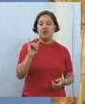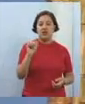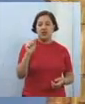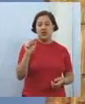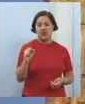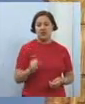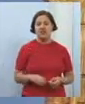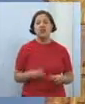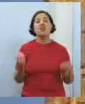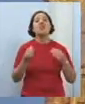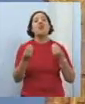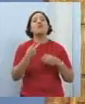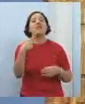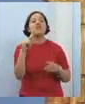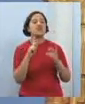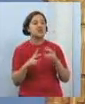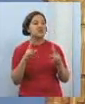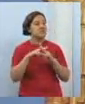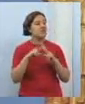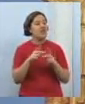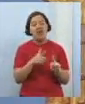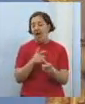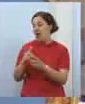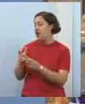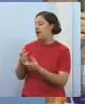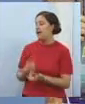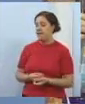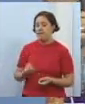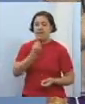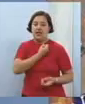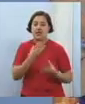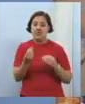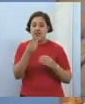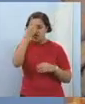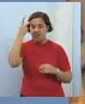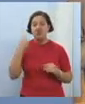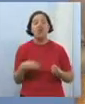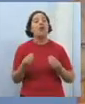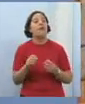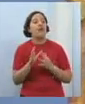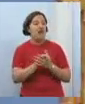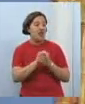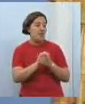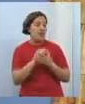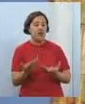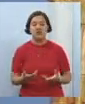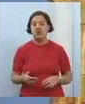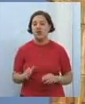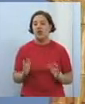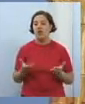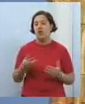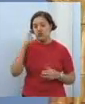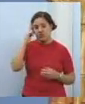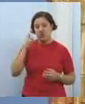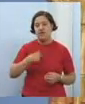Aí o Davi perguntou, como é que está lá a guerra, tudo bem, matando muita gente, que beleza, parabéns, muito bem. Então hoje o senhor pode ir para